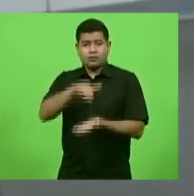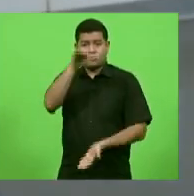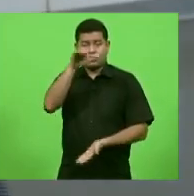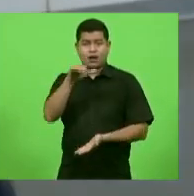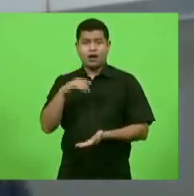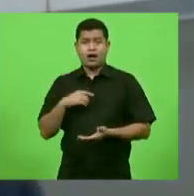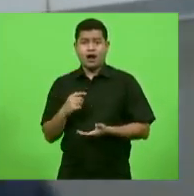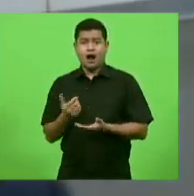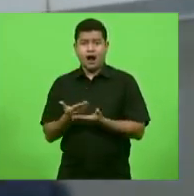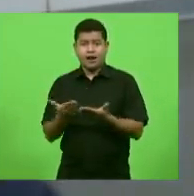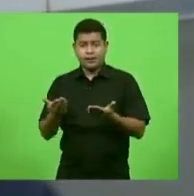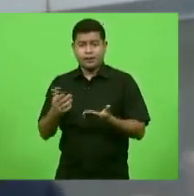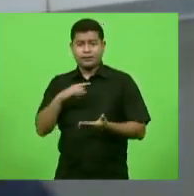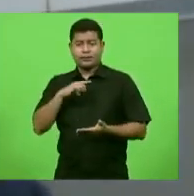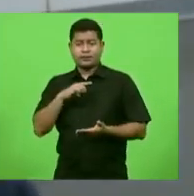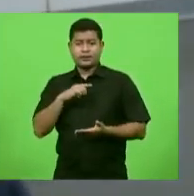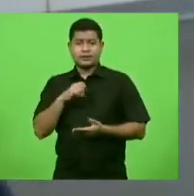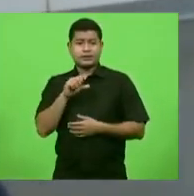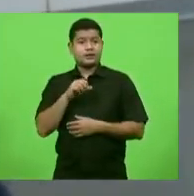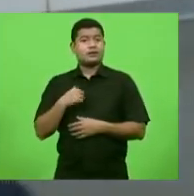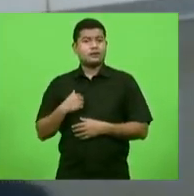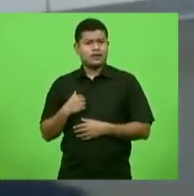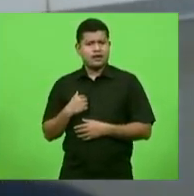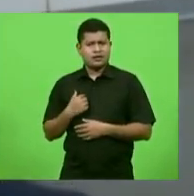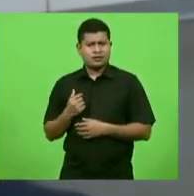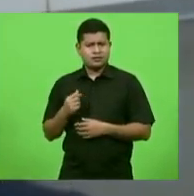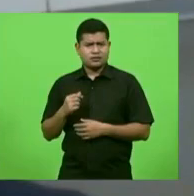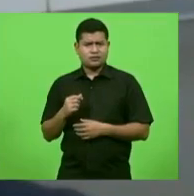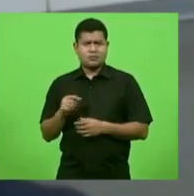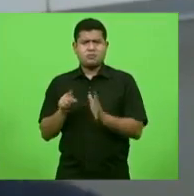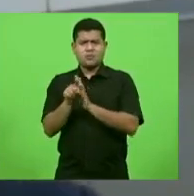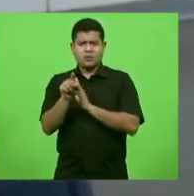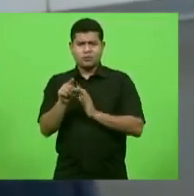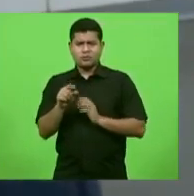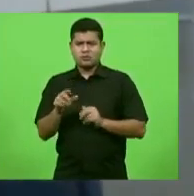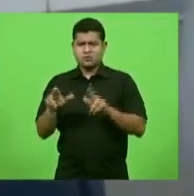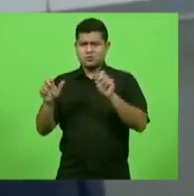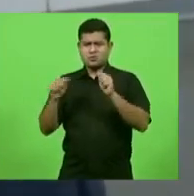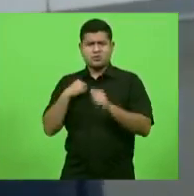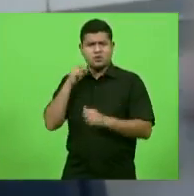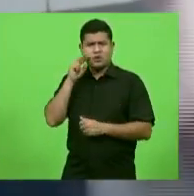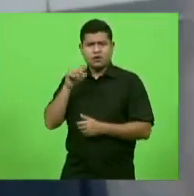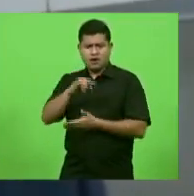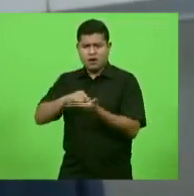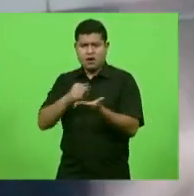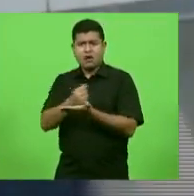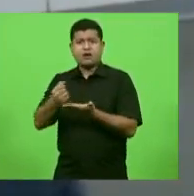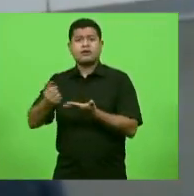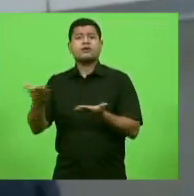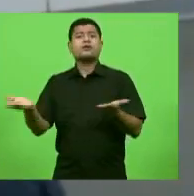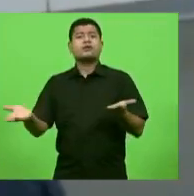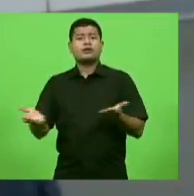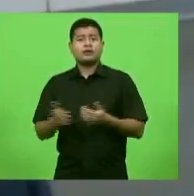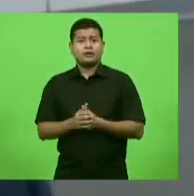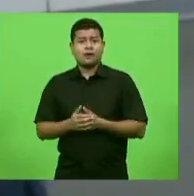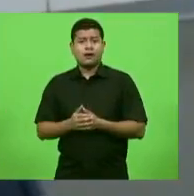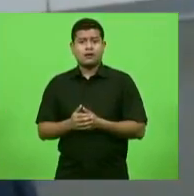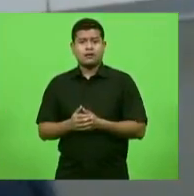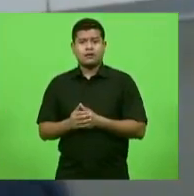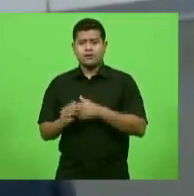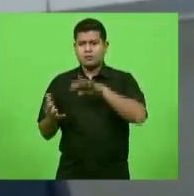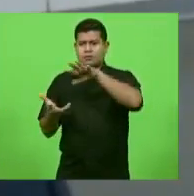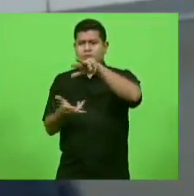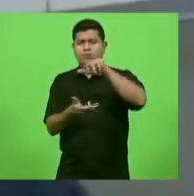mesmo crível que tal contrato nunca tenha existido? Em que mundo a cegueira pode ser tamanha